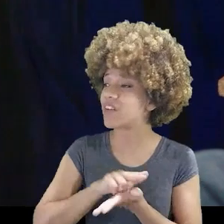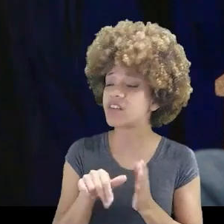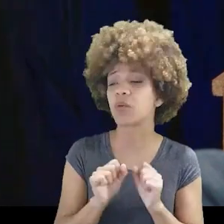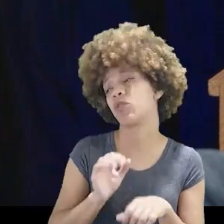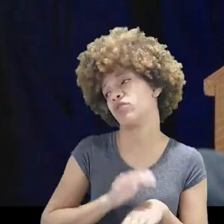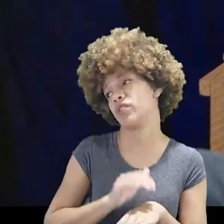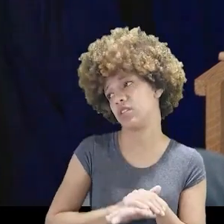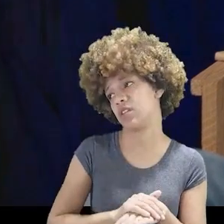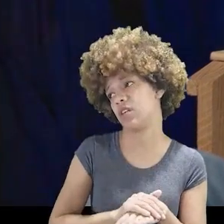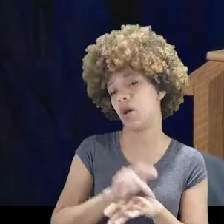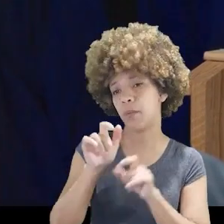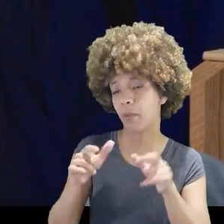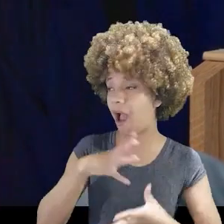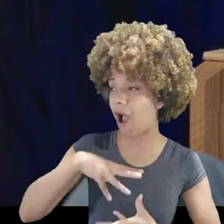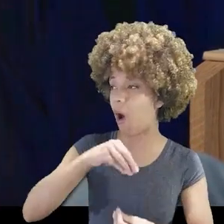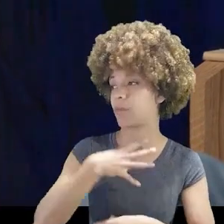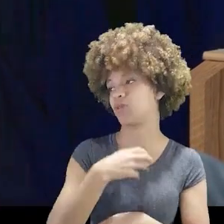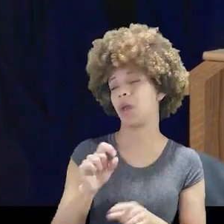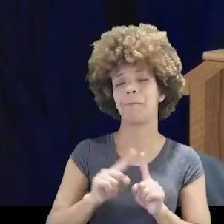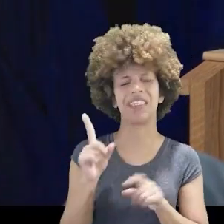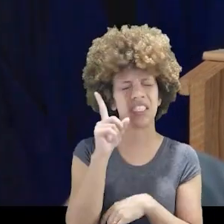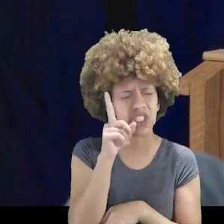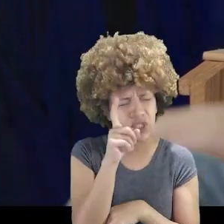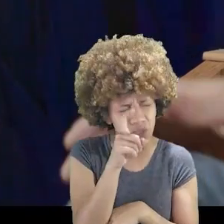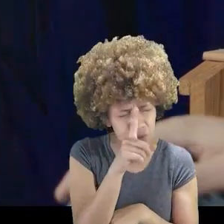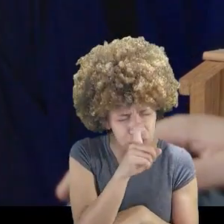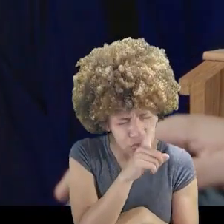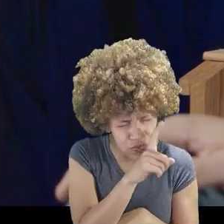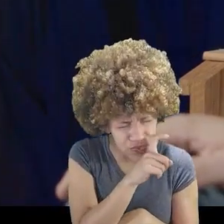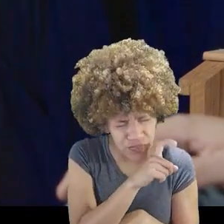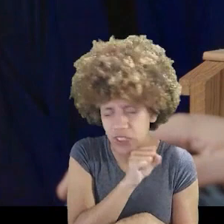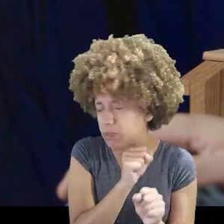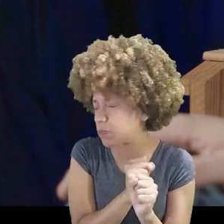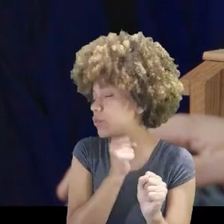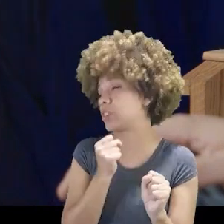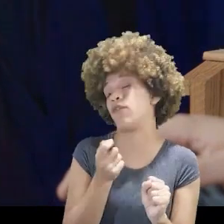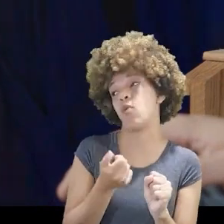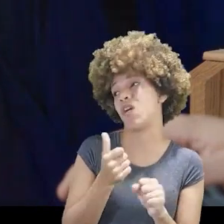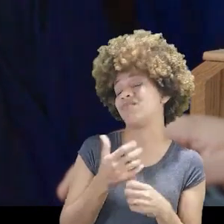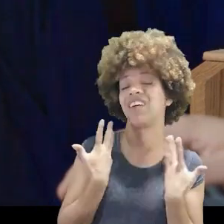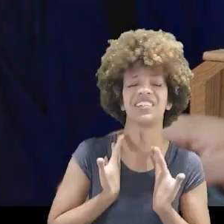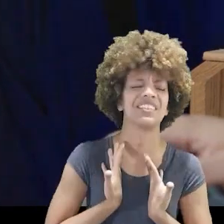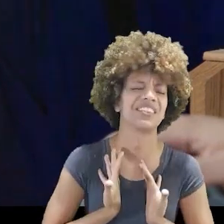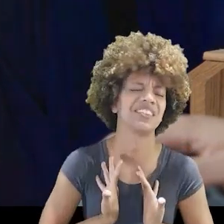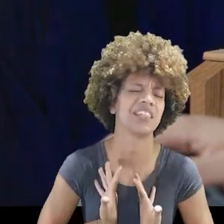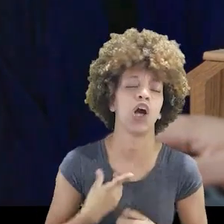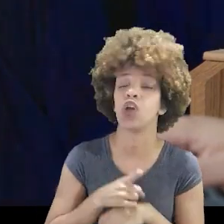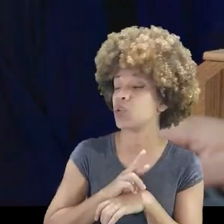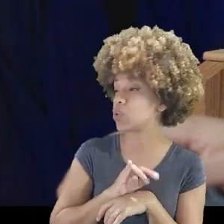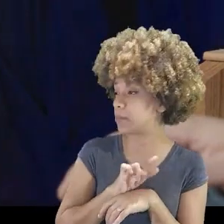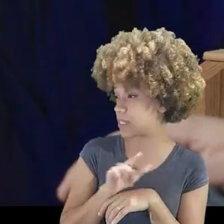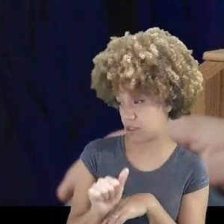de coisa que pode ser feito para um suicida mas é muito difícil tirar é muito difícil fico é muito cansativo Doutor Bezerra é